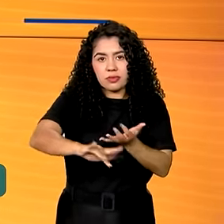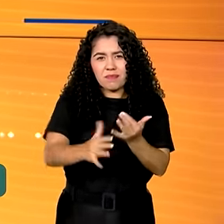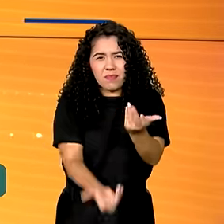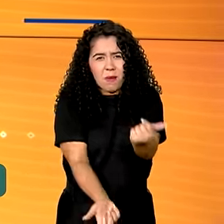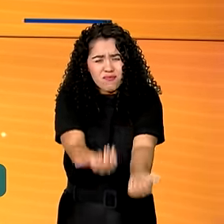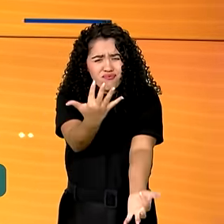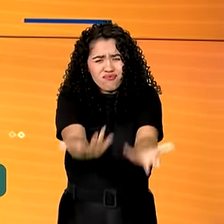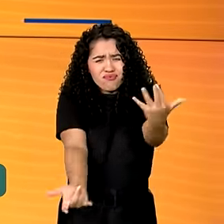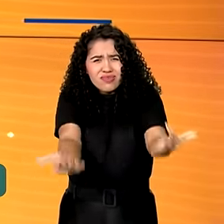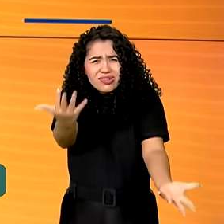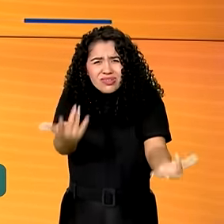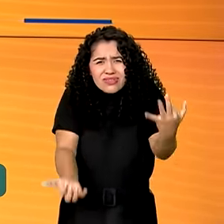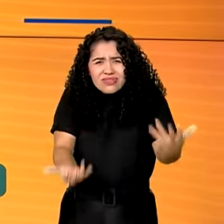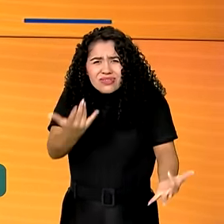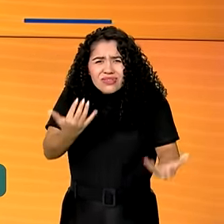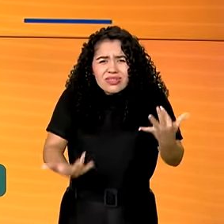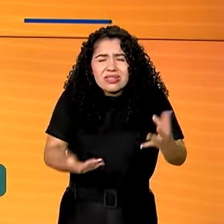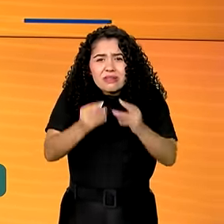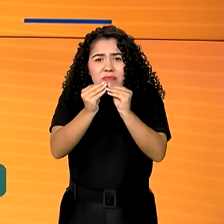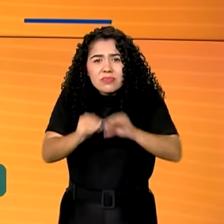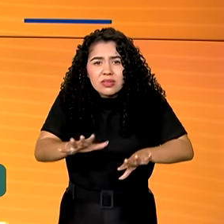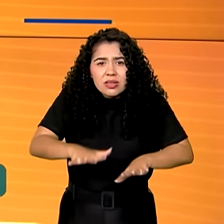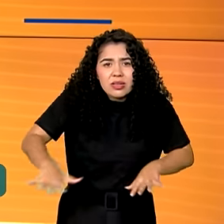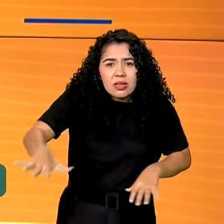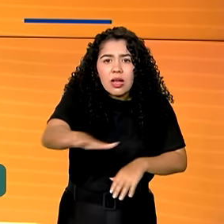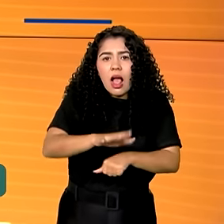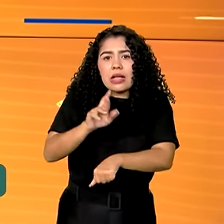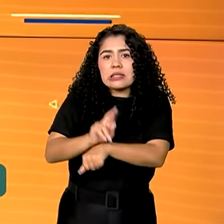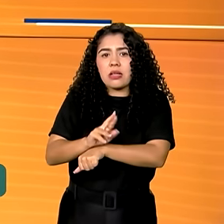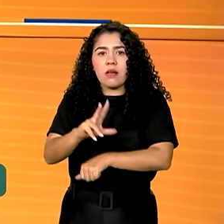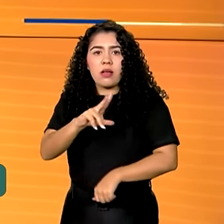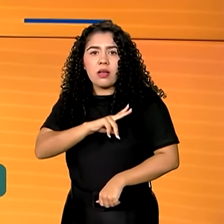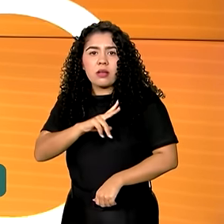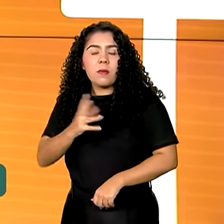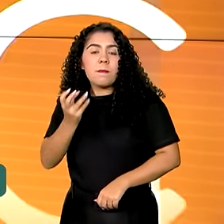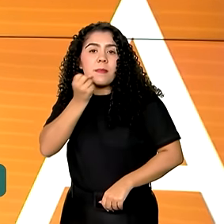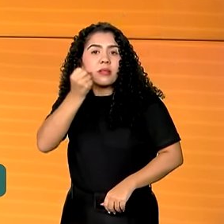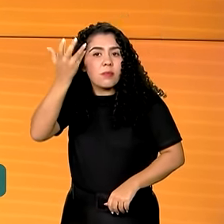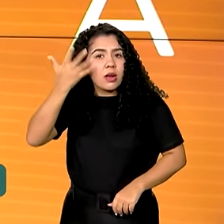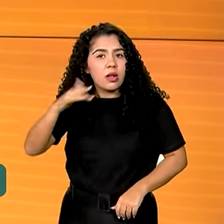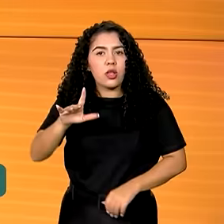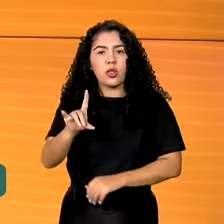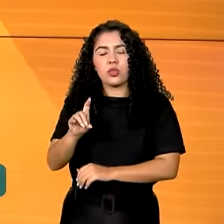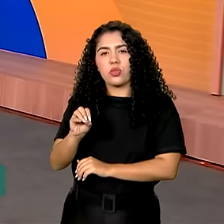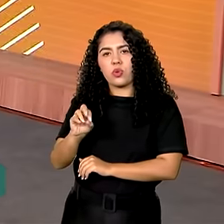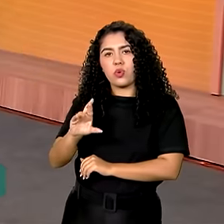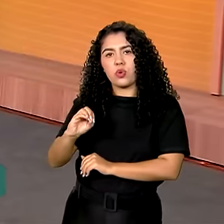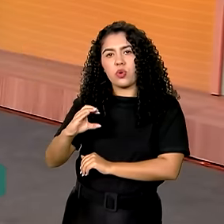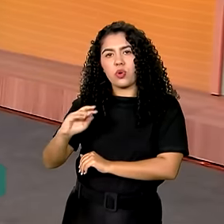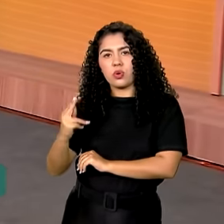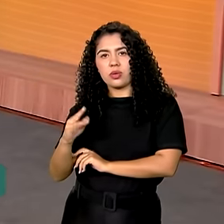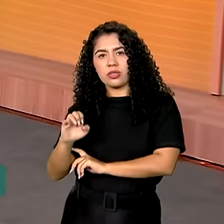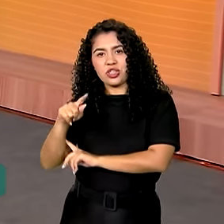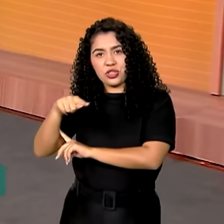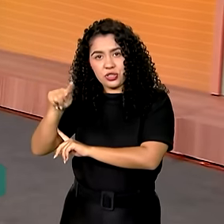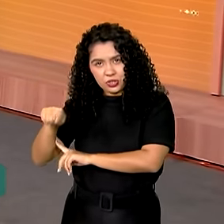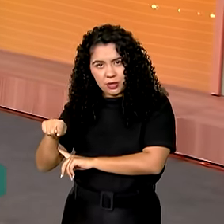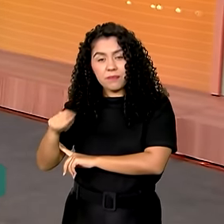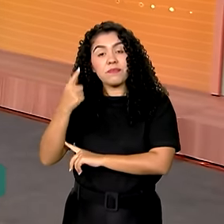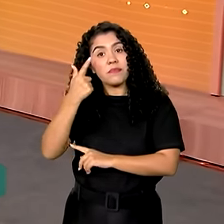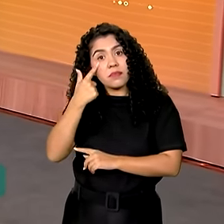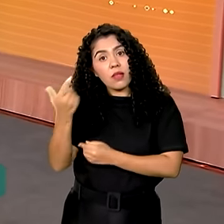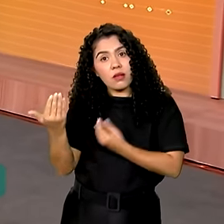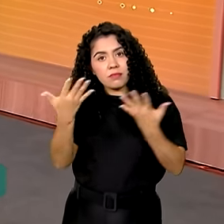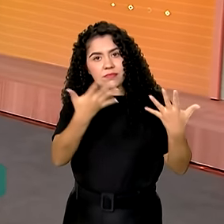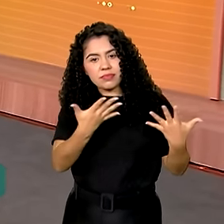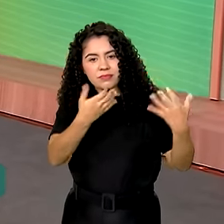chamas ameaçavam atingir a área da reserva particular do Patrimônio Natural Doroxê. Vamos então aproveitar para conhecer